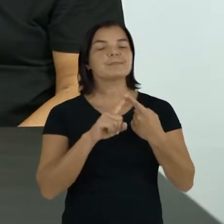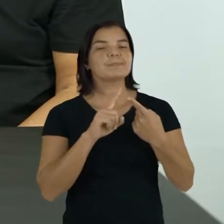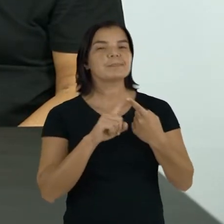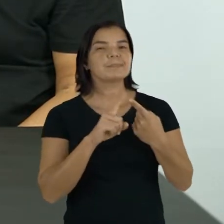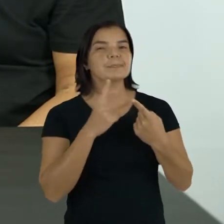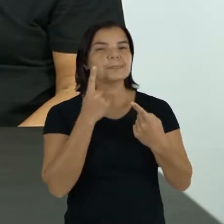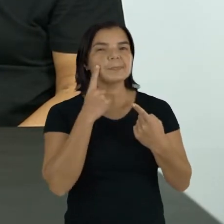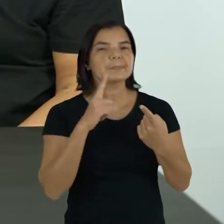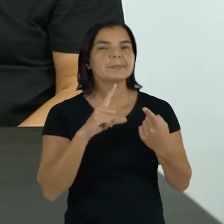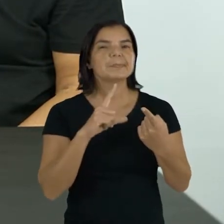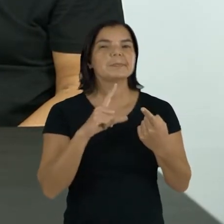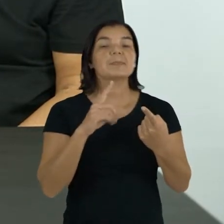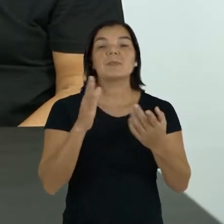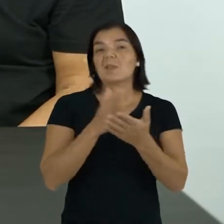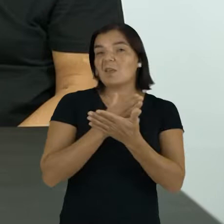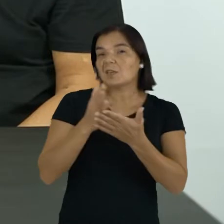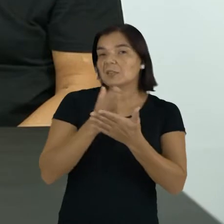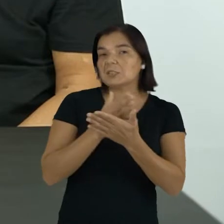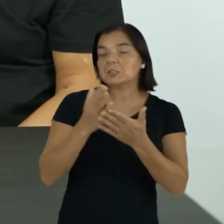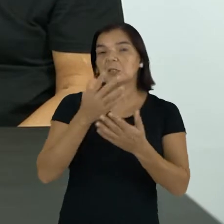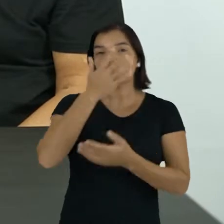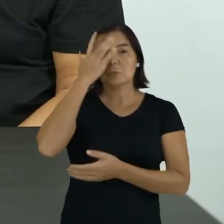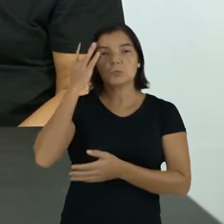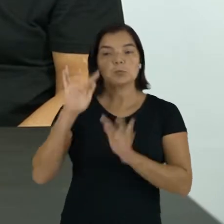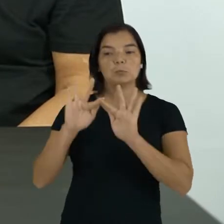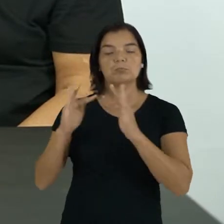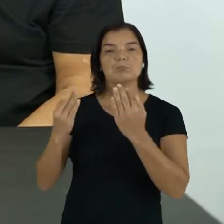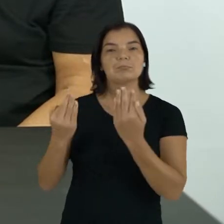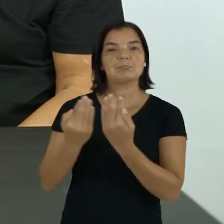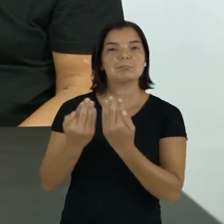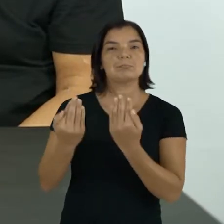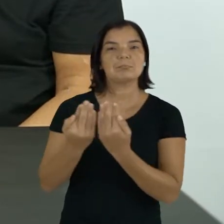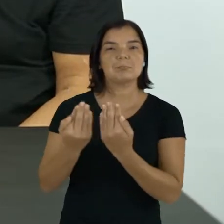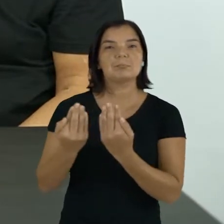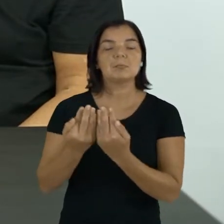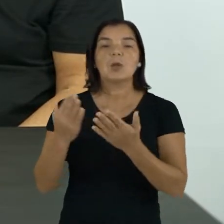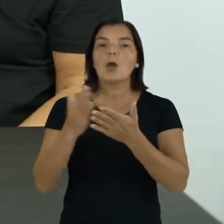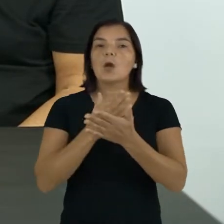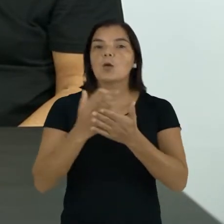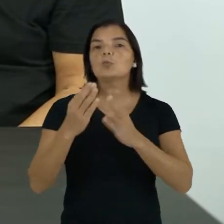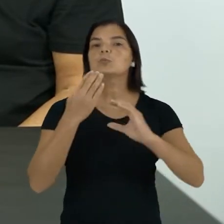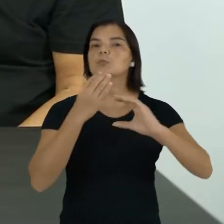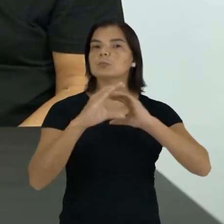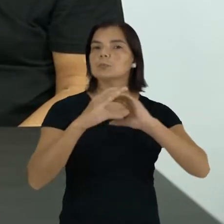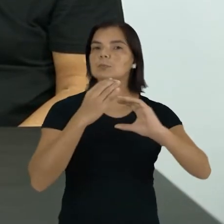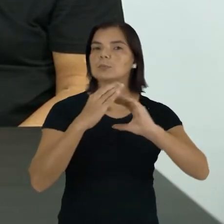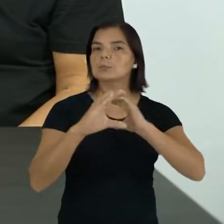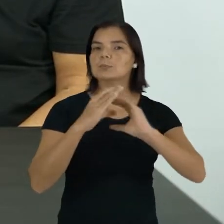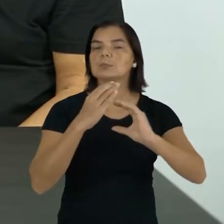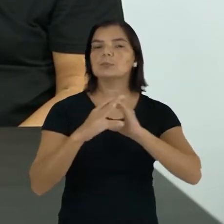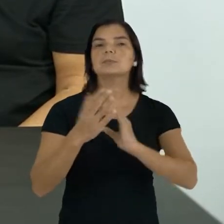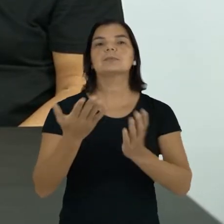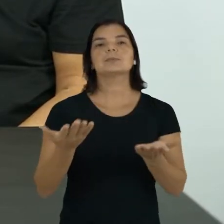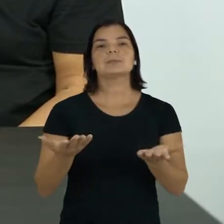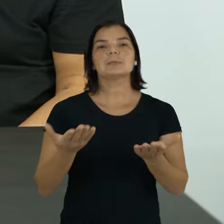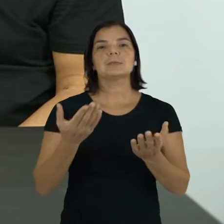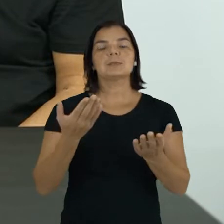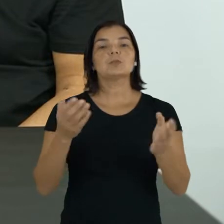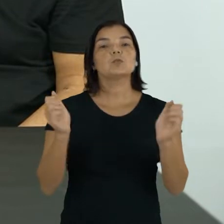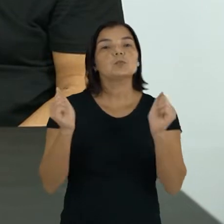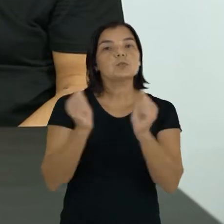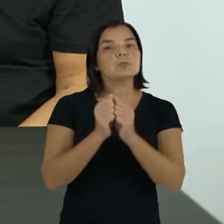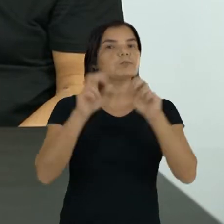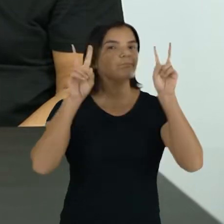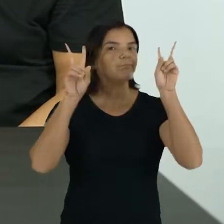falar, temos às vezes, né, alguém na nossa família, algumas musiquinhas que a gente canta com